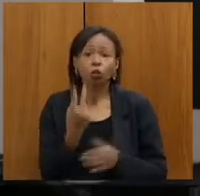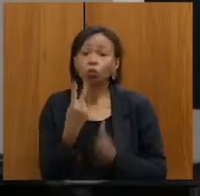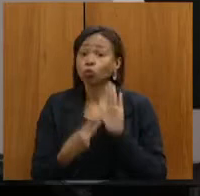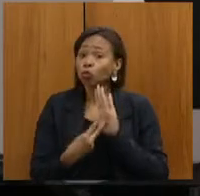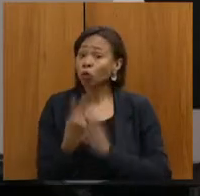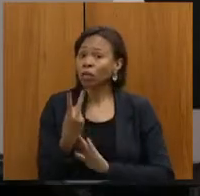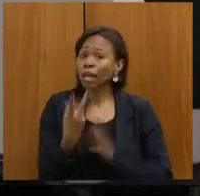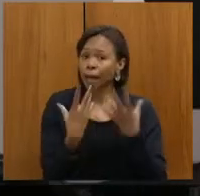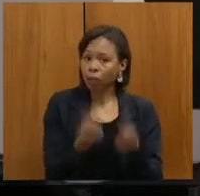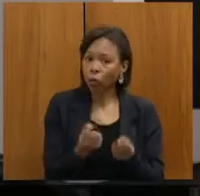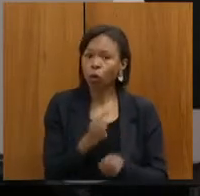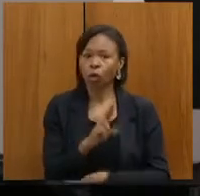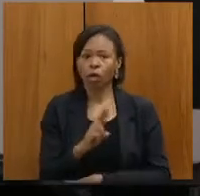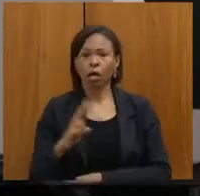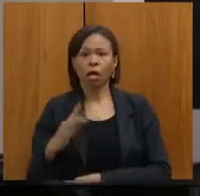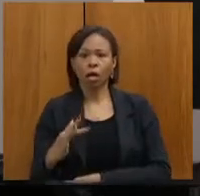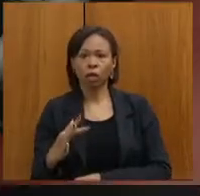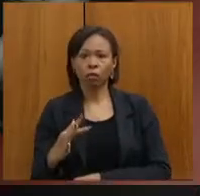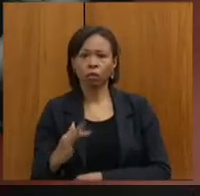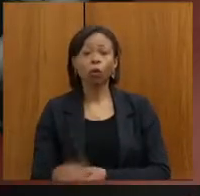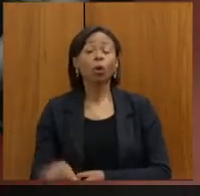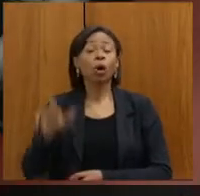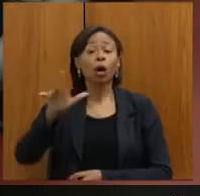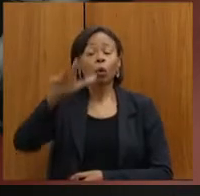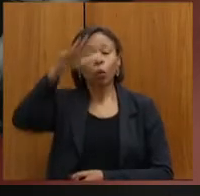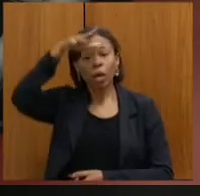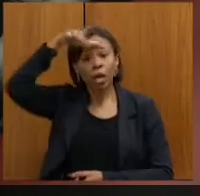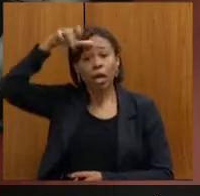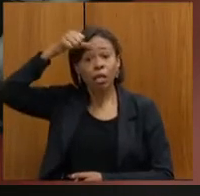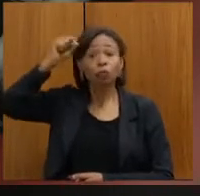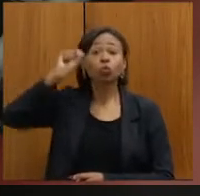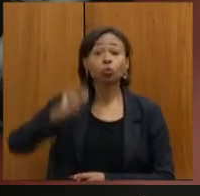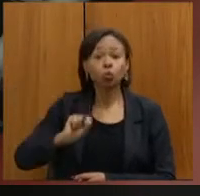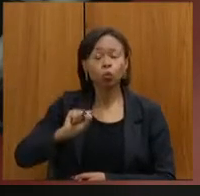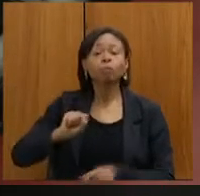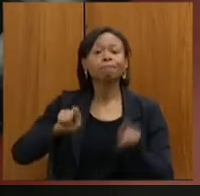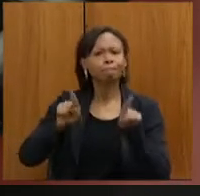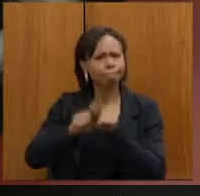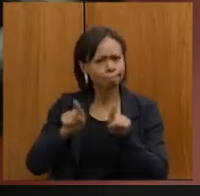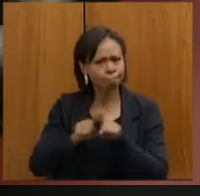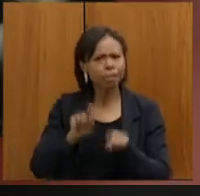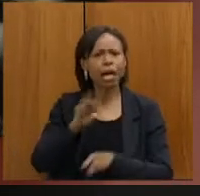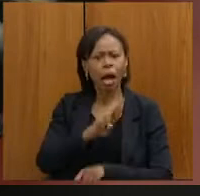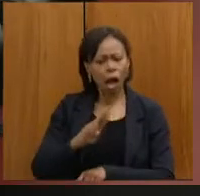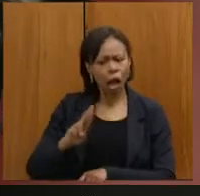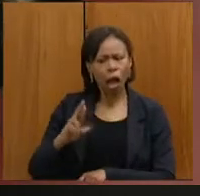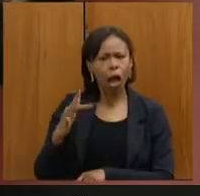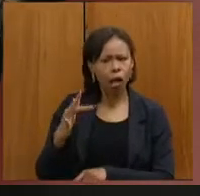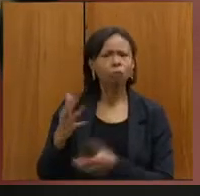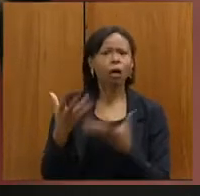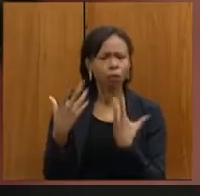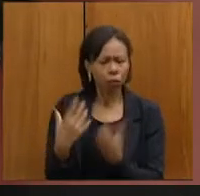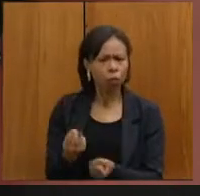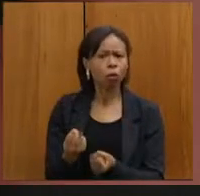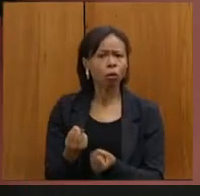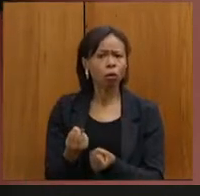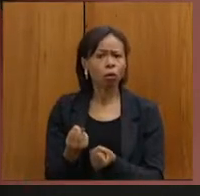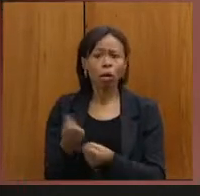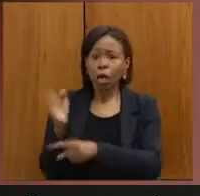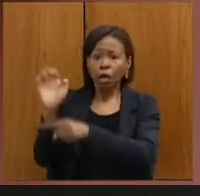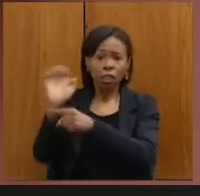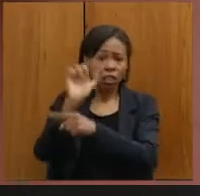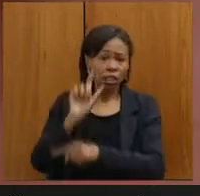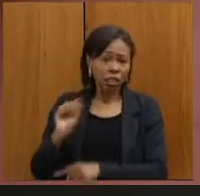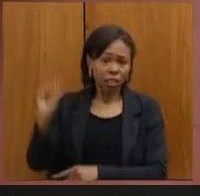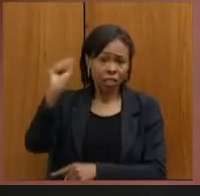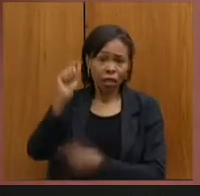duas vezes ao regime e o Rio Grande do Sul também são estados que estão na mesma situação